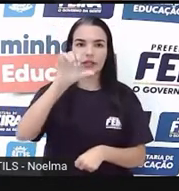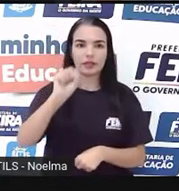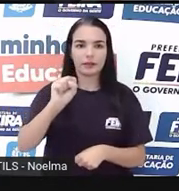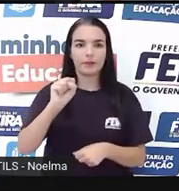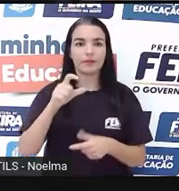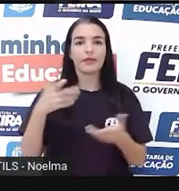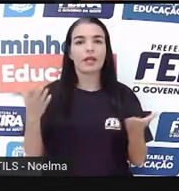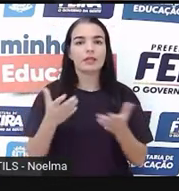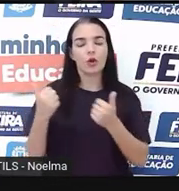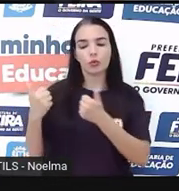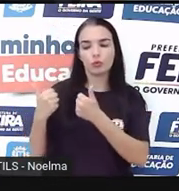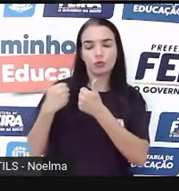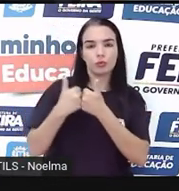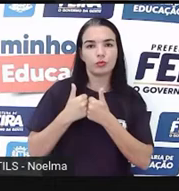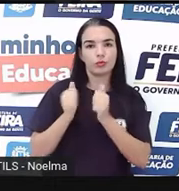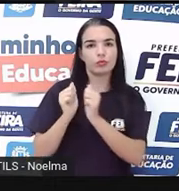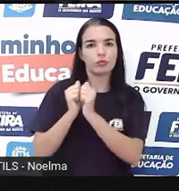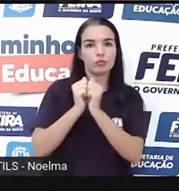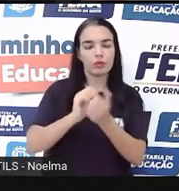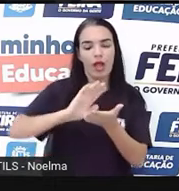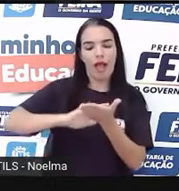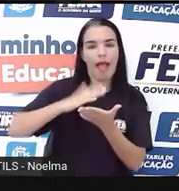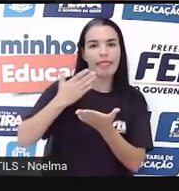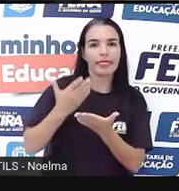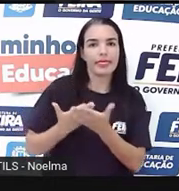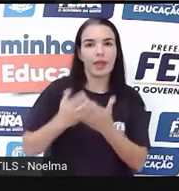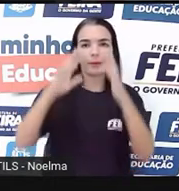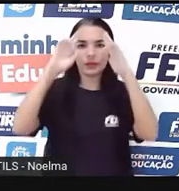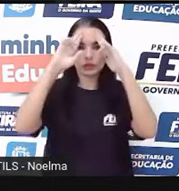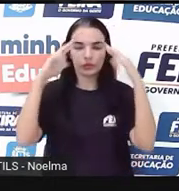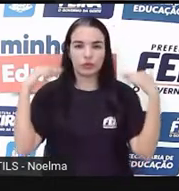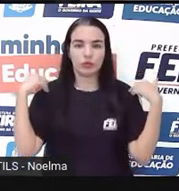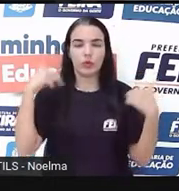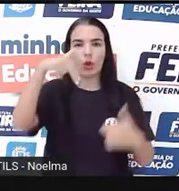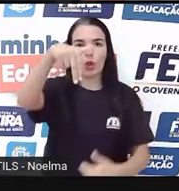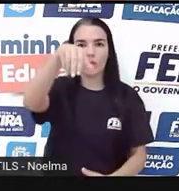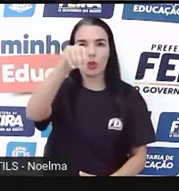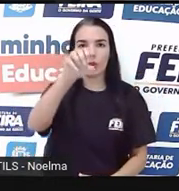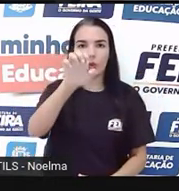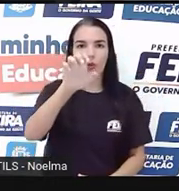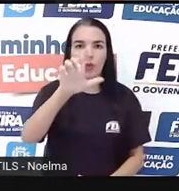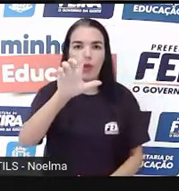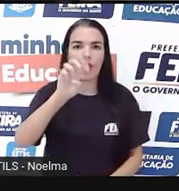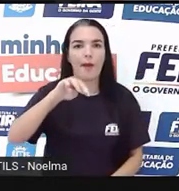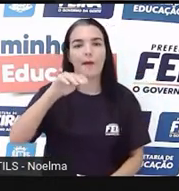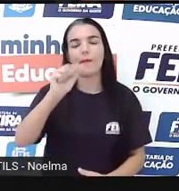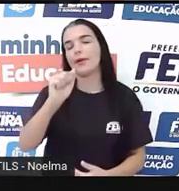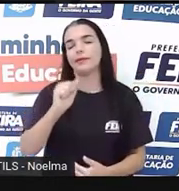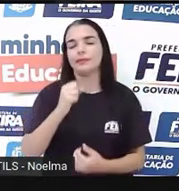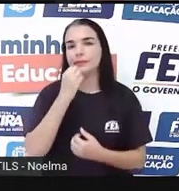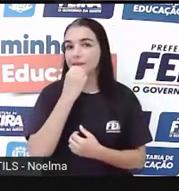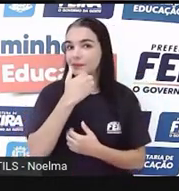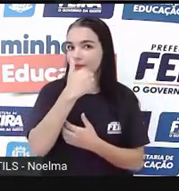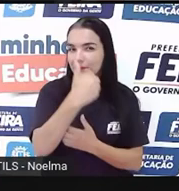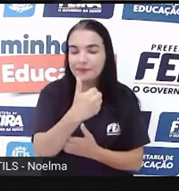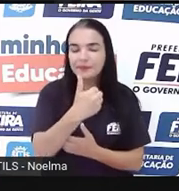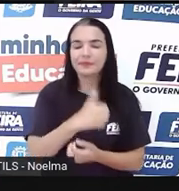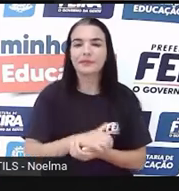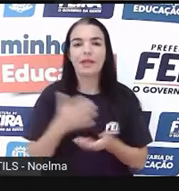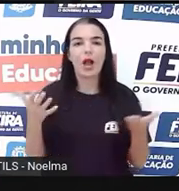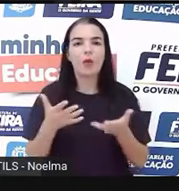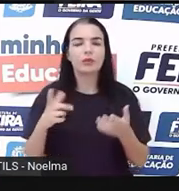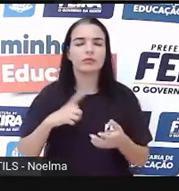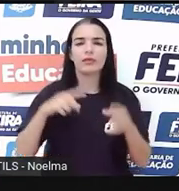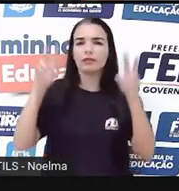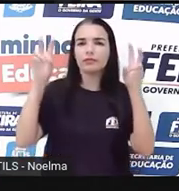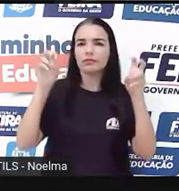E ao nosso lado, a nossa intérprete, Noelma Ramos. Ok? E hoje vamos